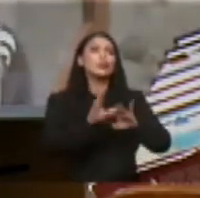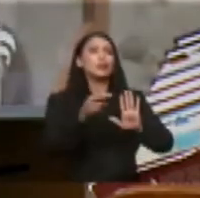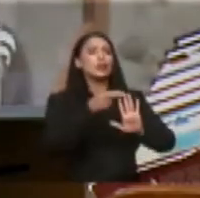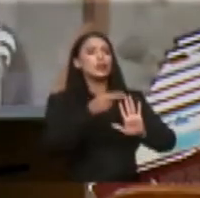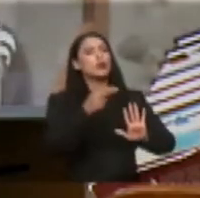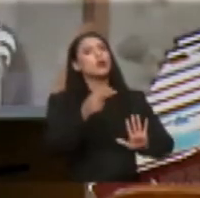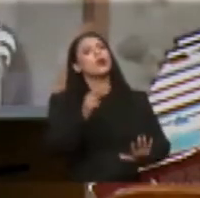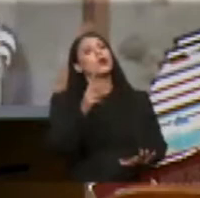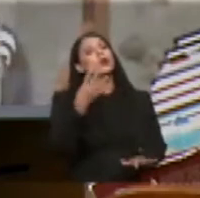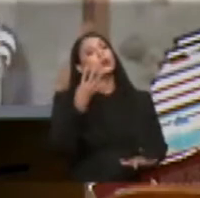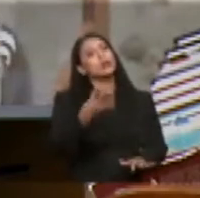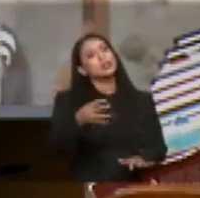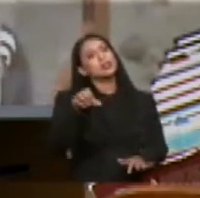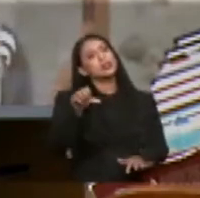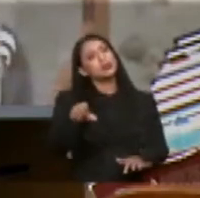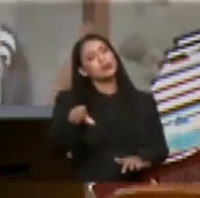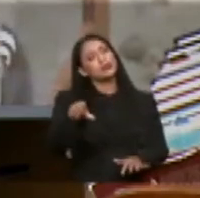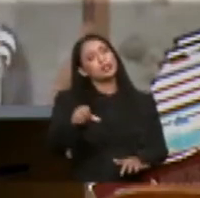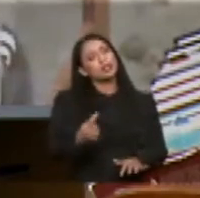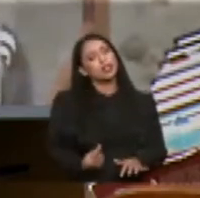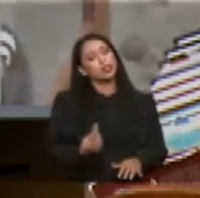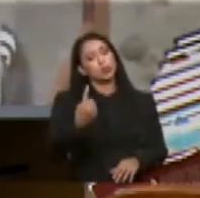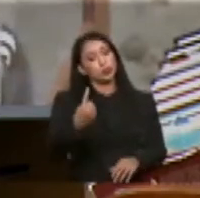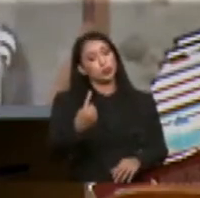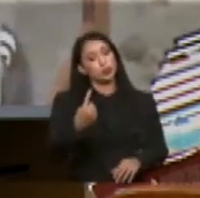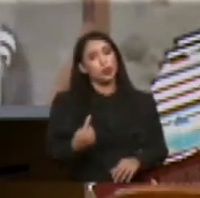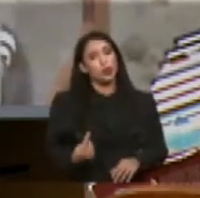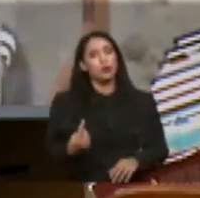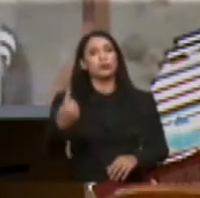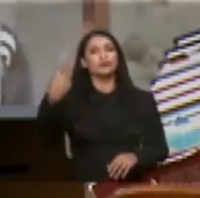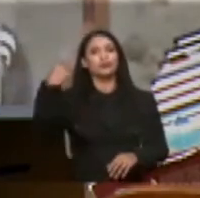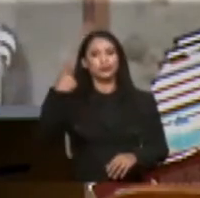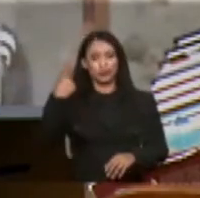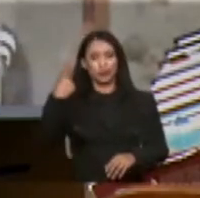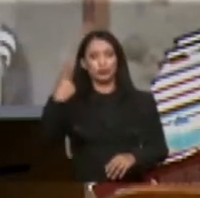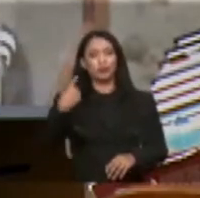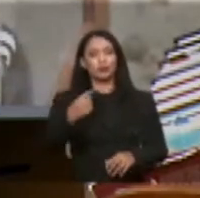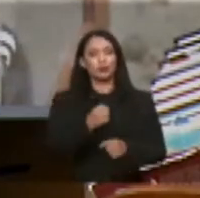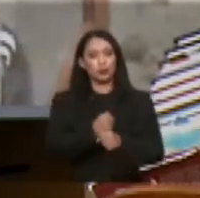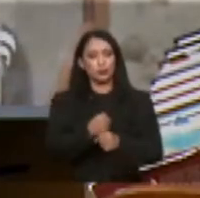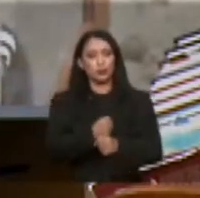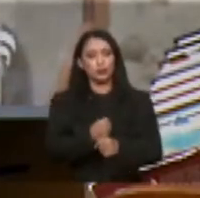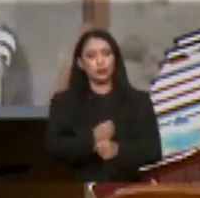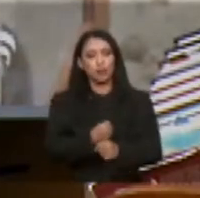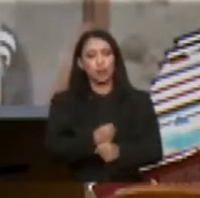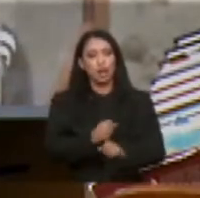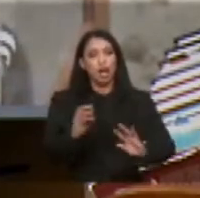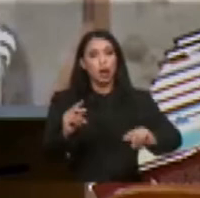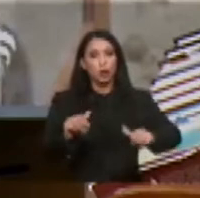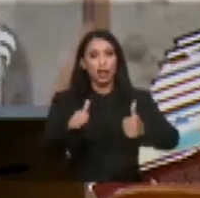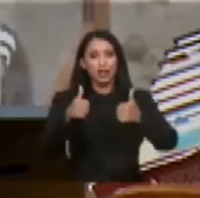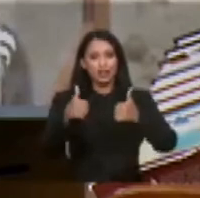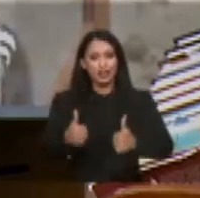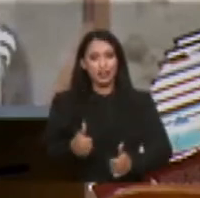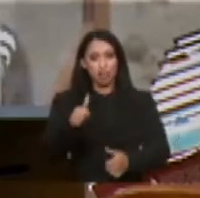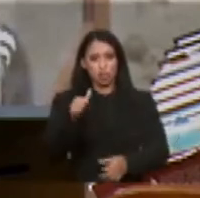Resolução 491 daquele ano, que dispõe sobre padrões de qualidade do